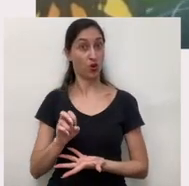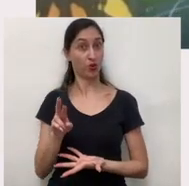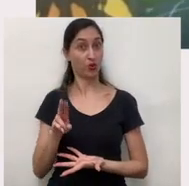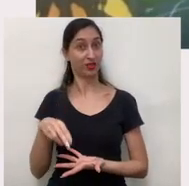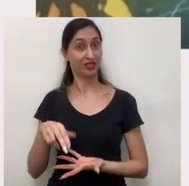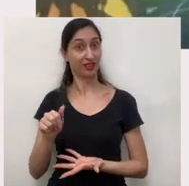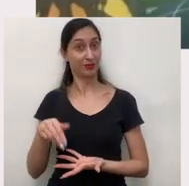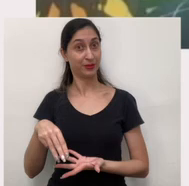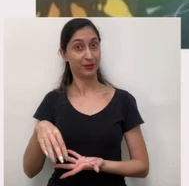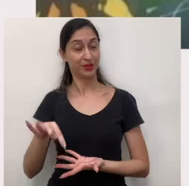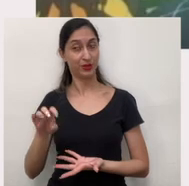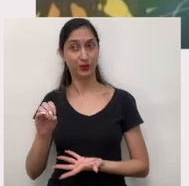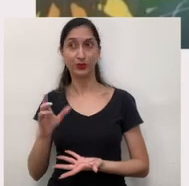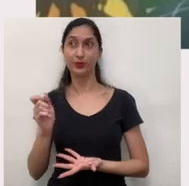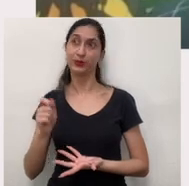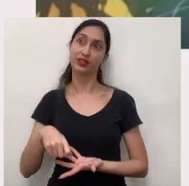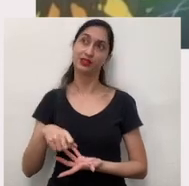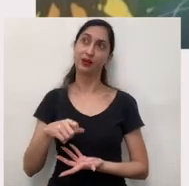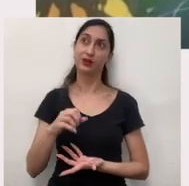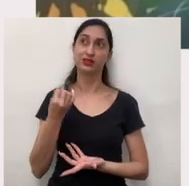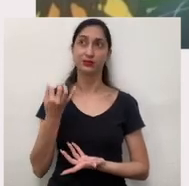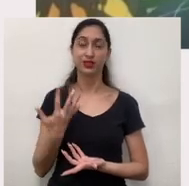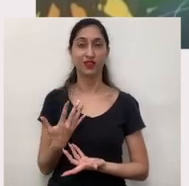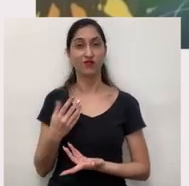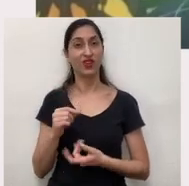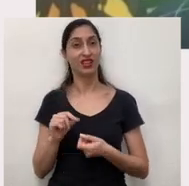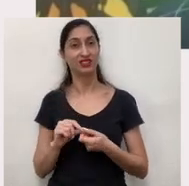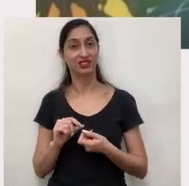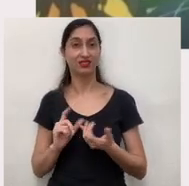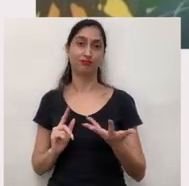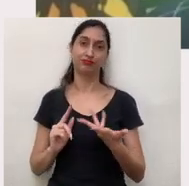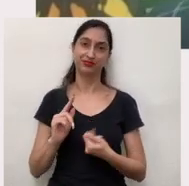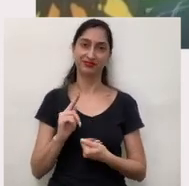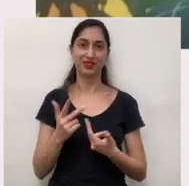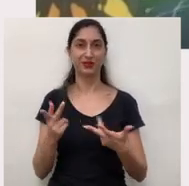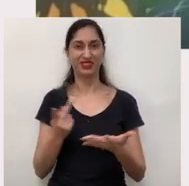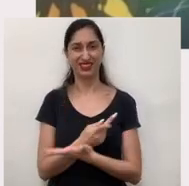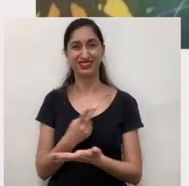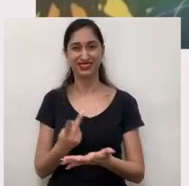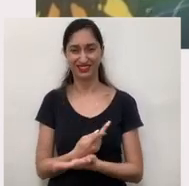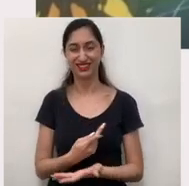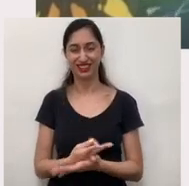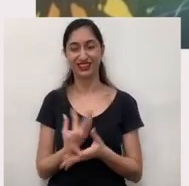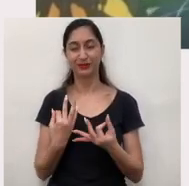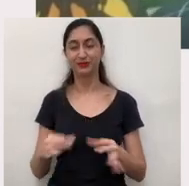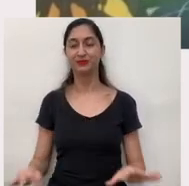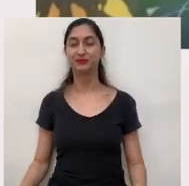os fazeres diversos, assim, né, de realizações, vamos dizer assim.